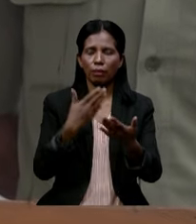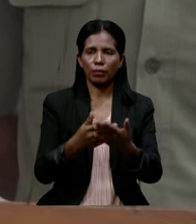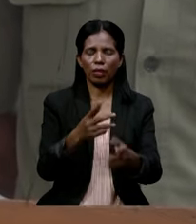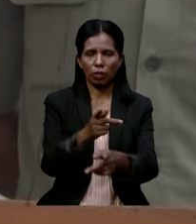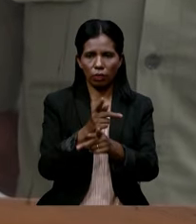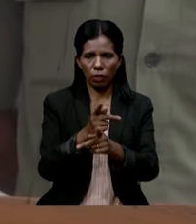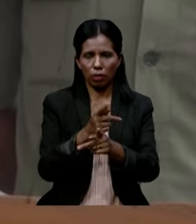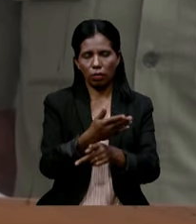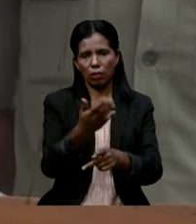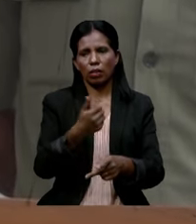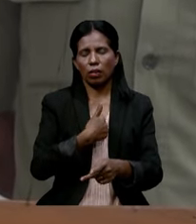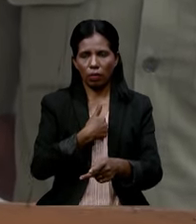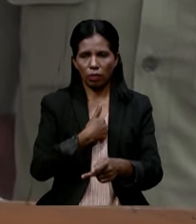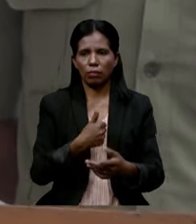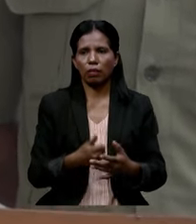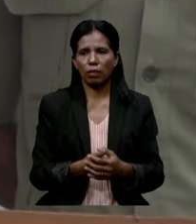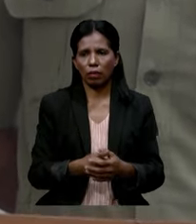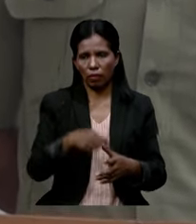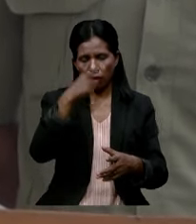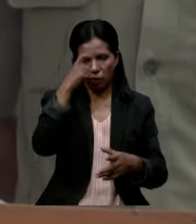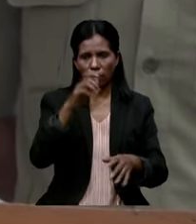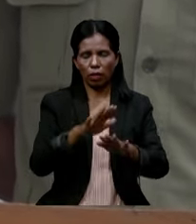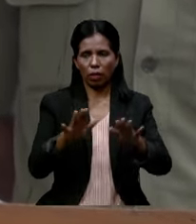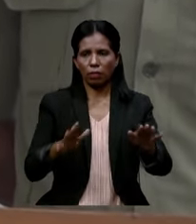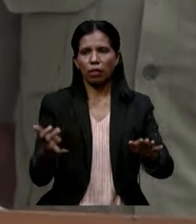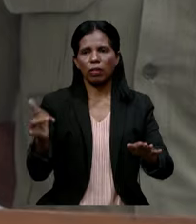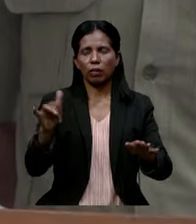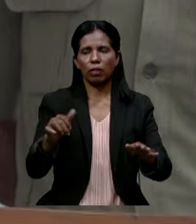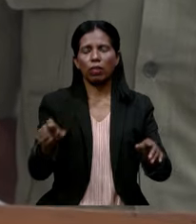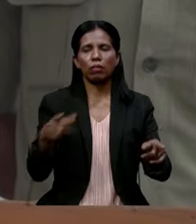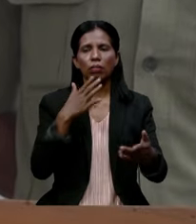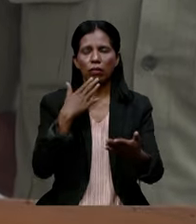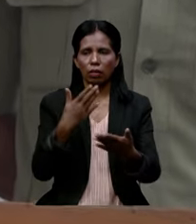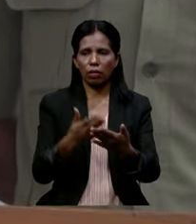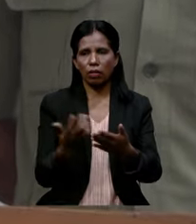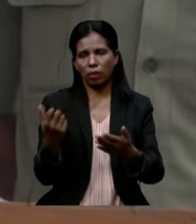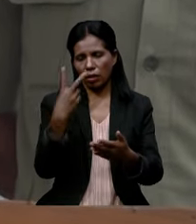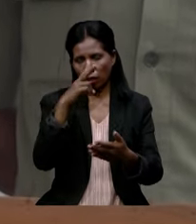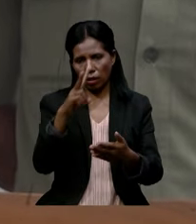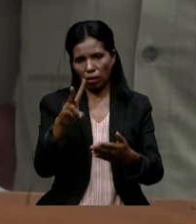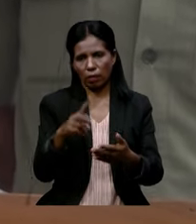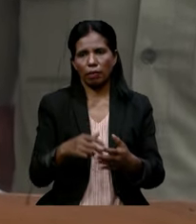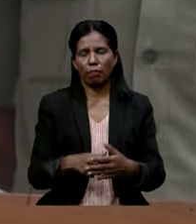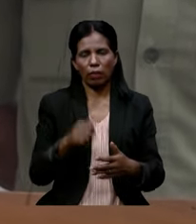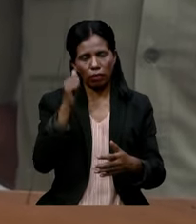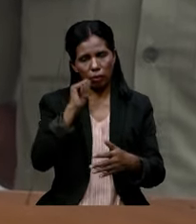mim. Tava lavar e sira a tu sair dia da sair a de sira haria bem.